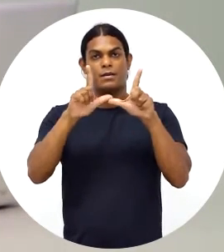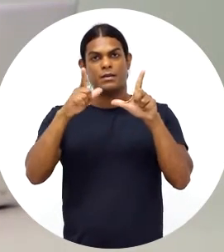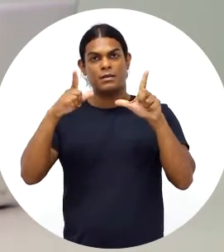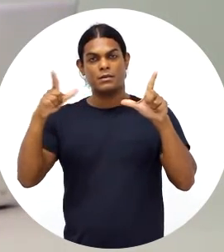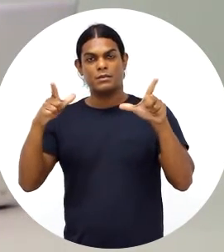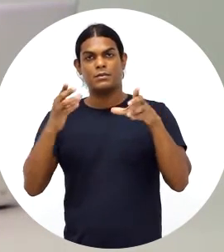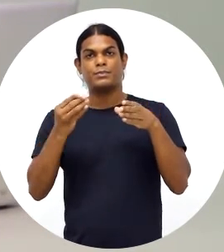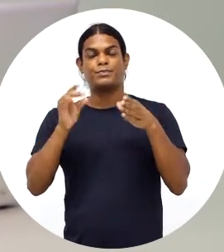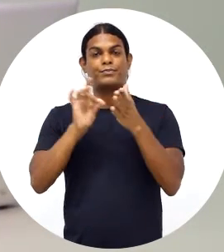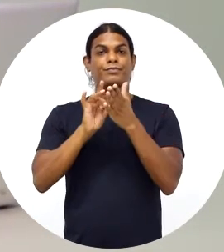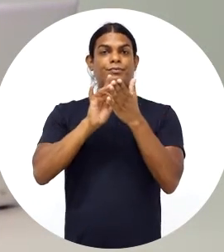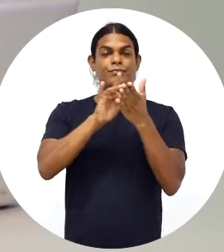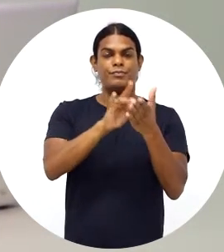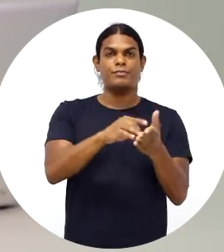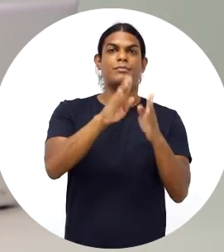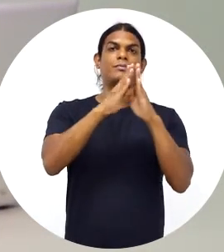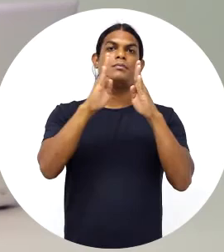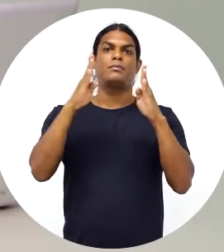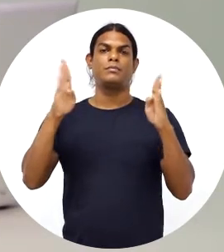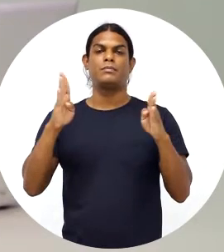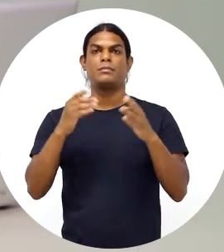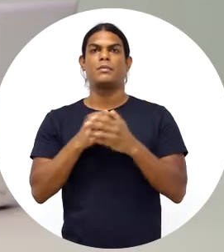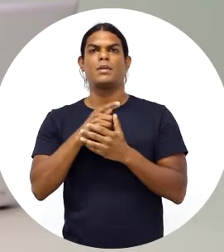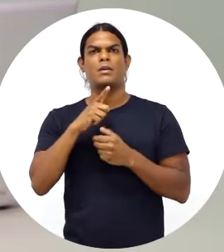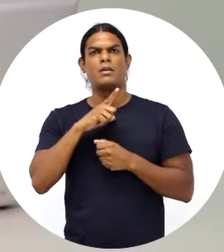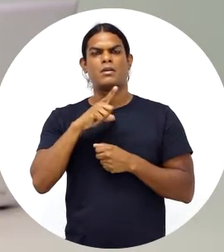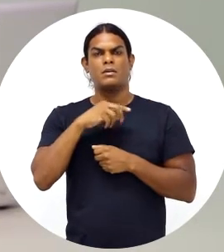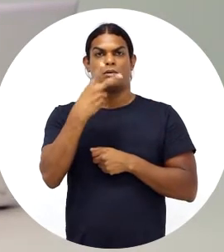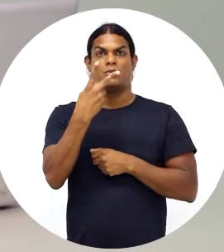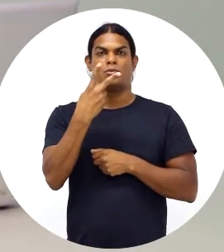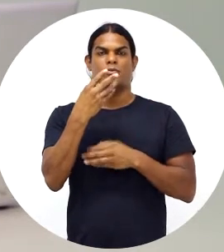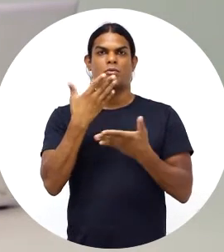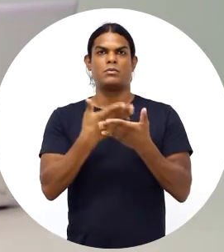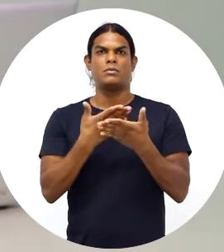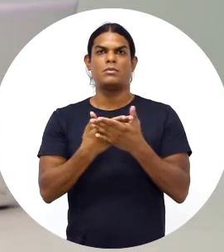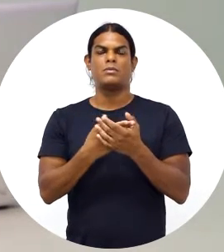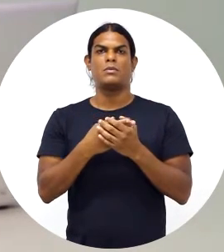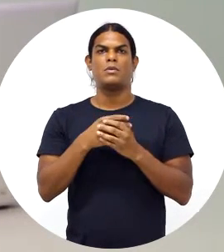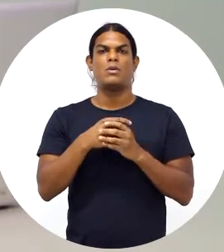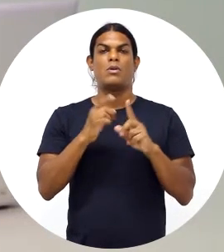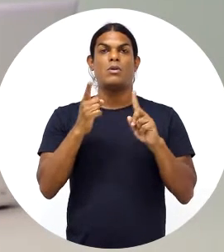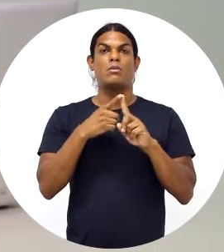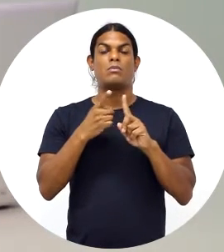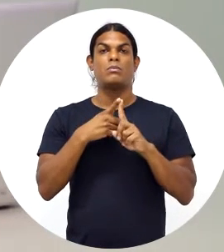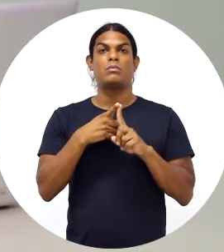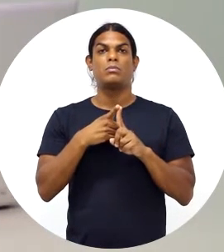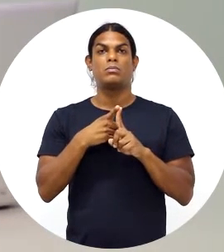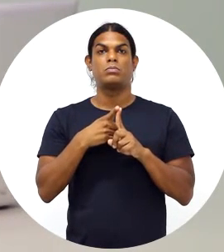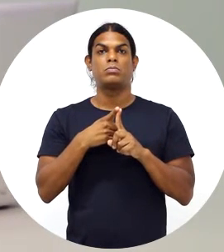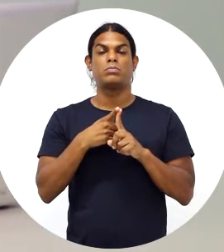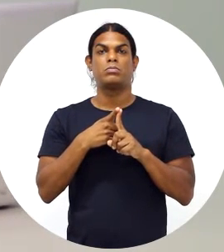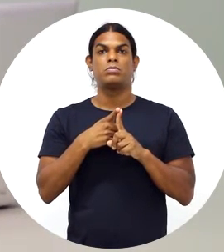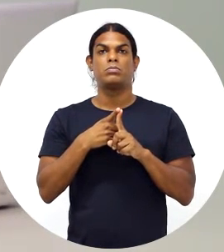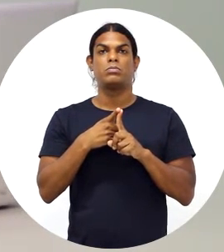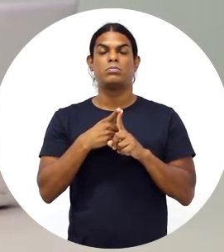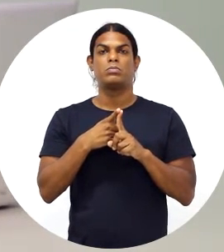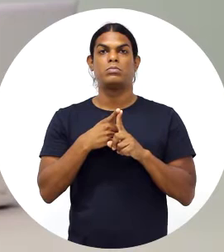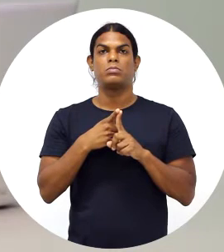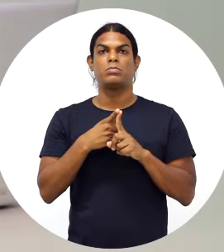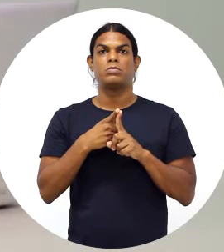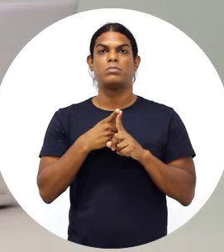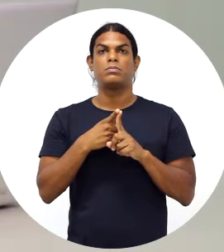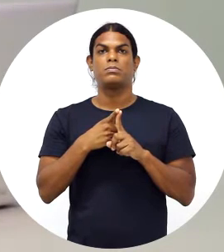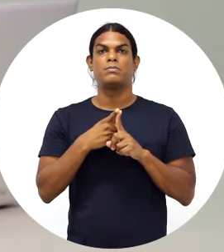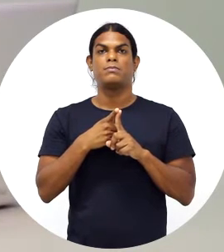Aplicada à Biblioteconomia. Nós teremos duas aulas, uma referente à primeira competência, que